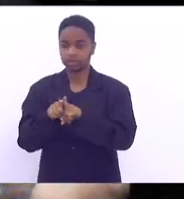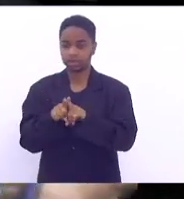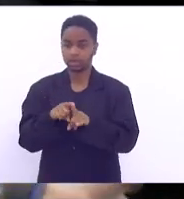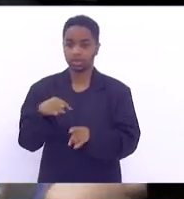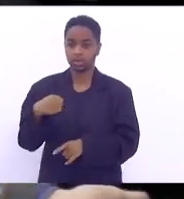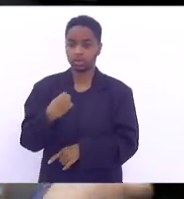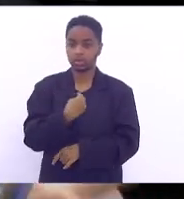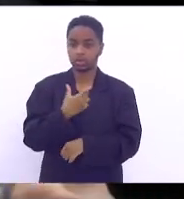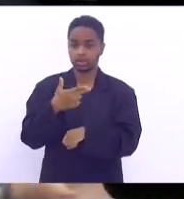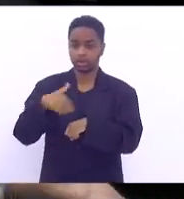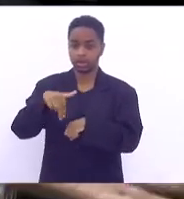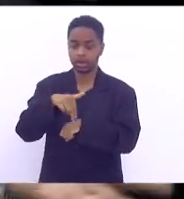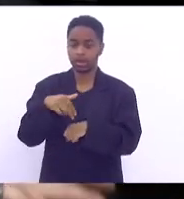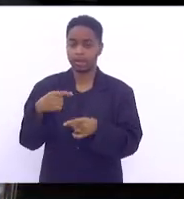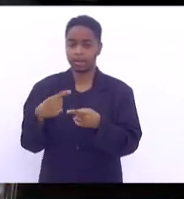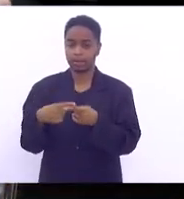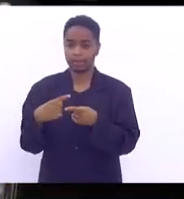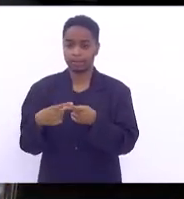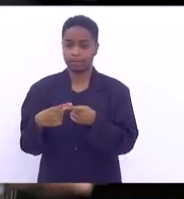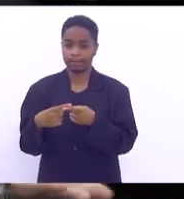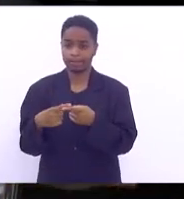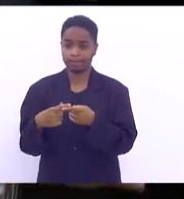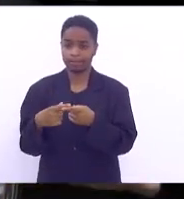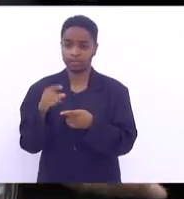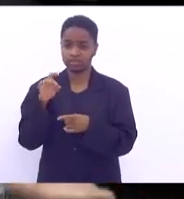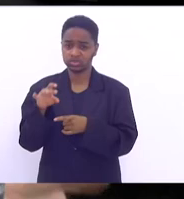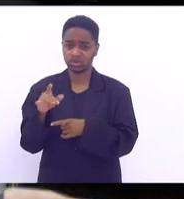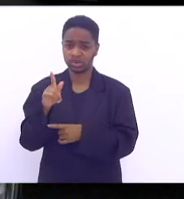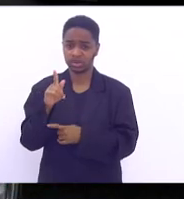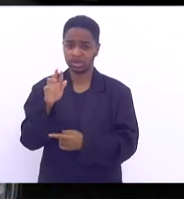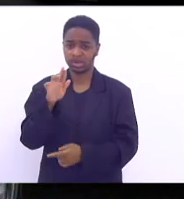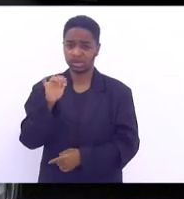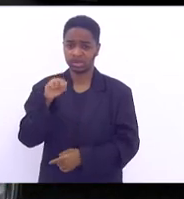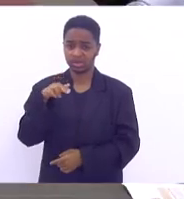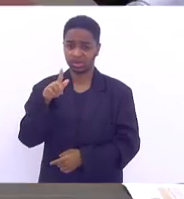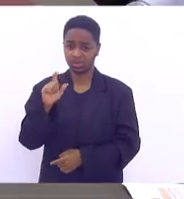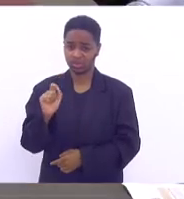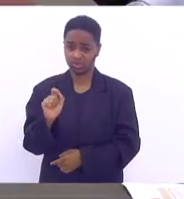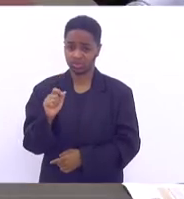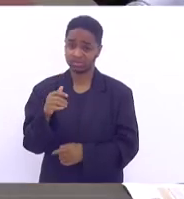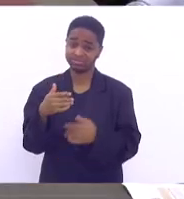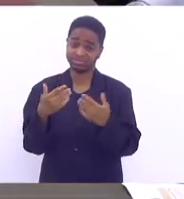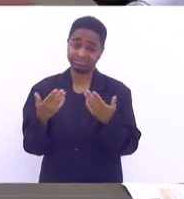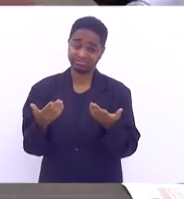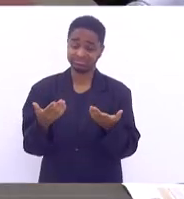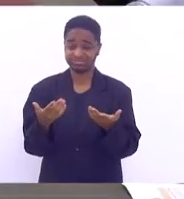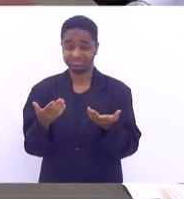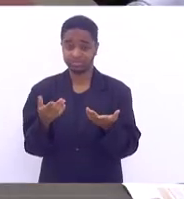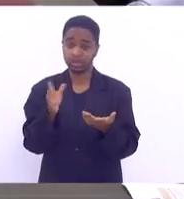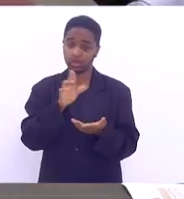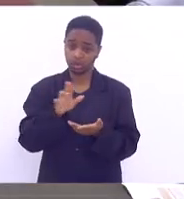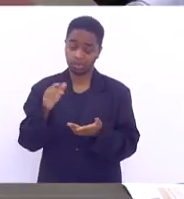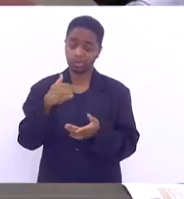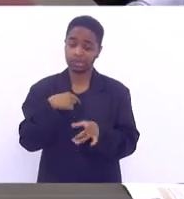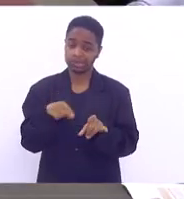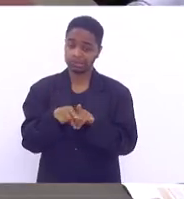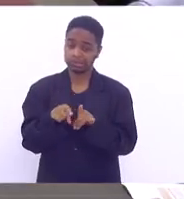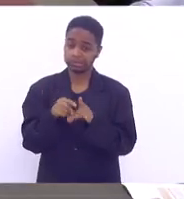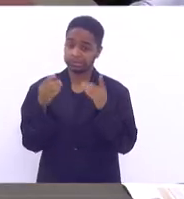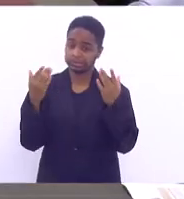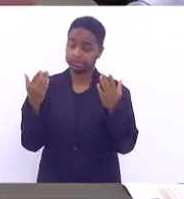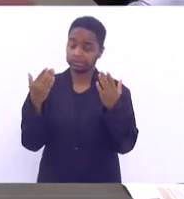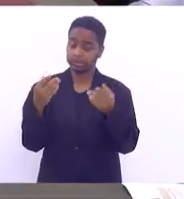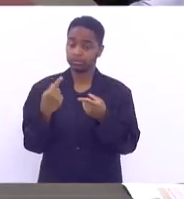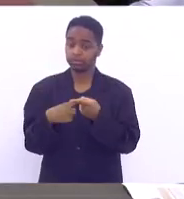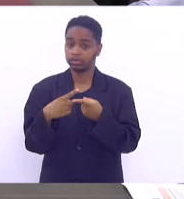É, porque o nacional não tem, já vai botar só o nome, assim, eu fiquei um pouco também reticente quanto ao nome do